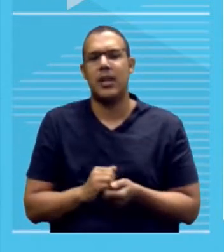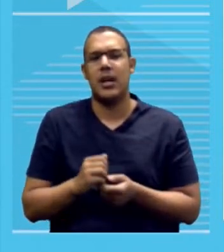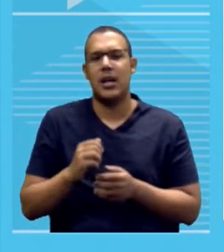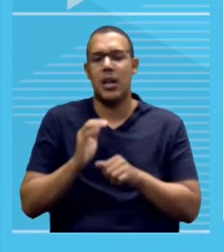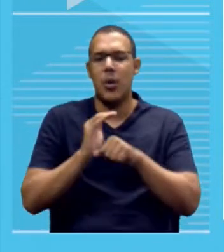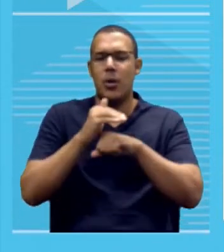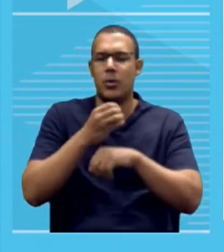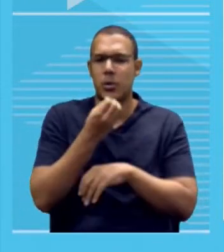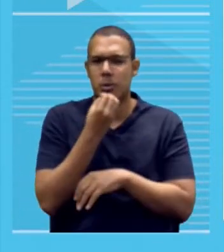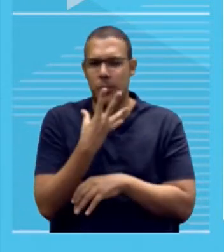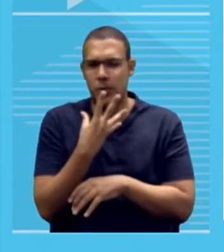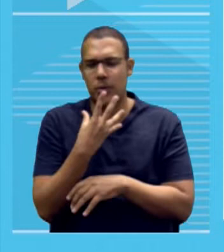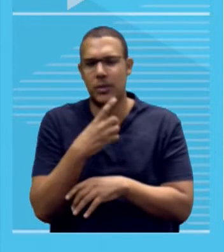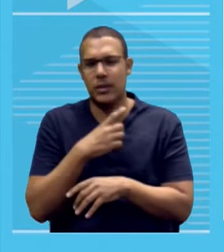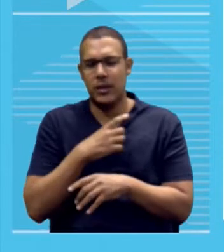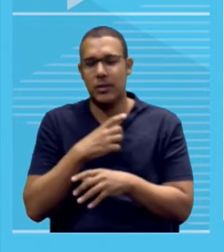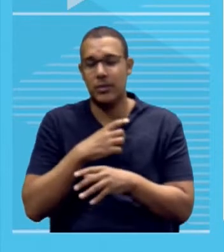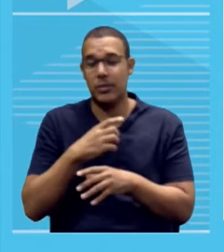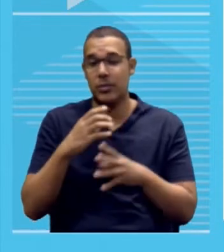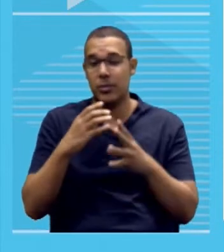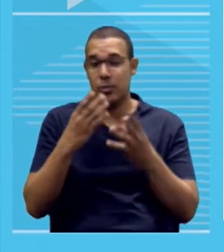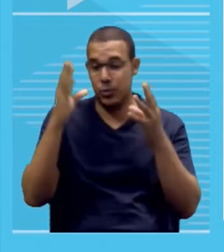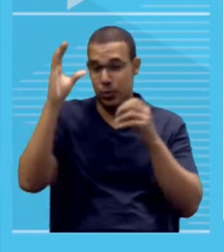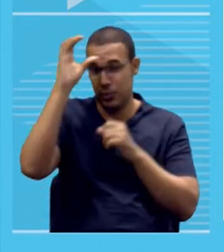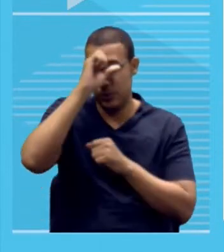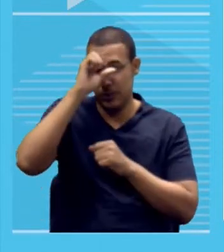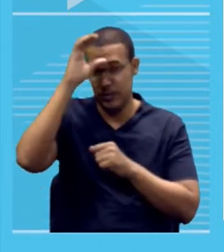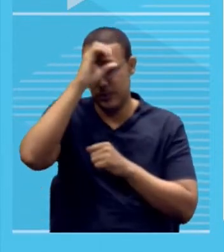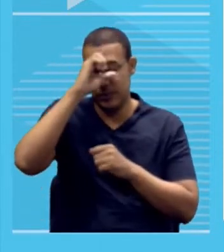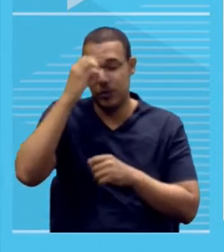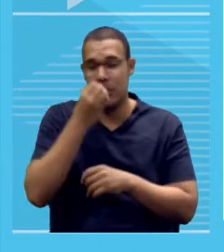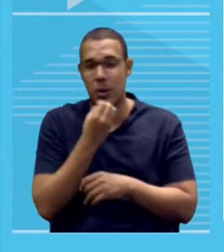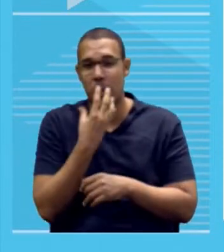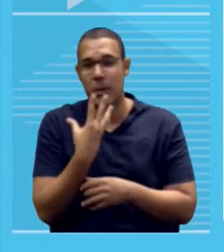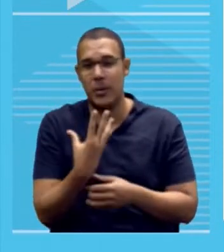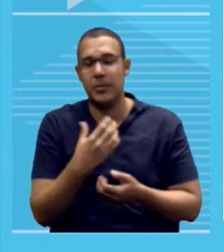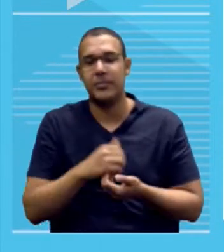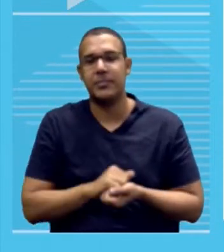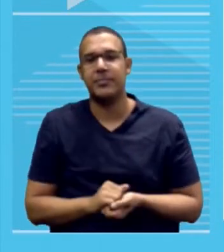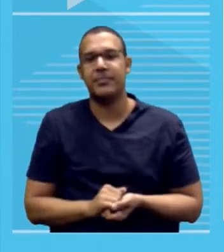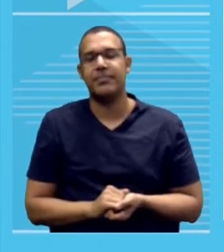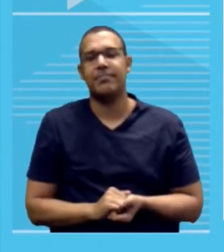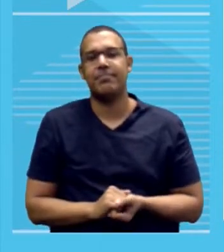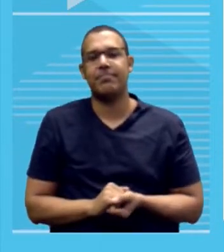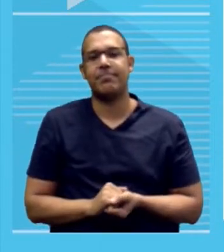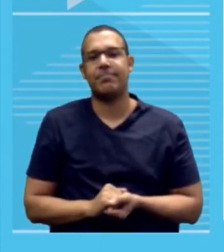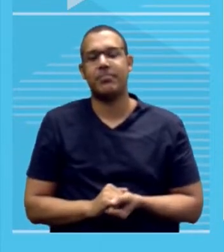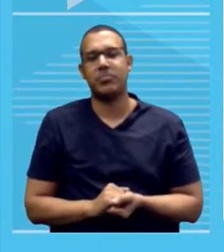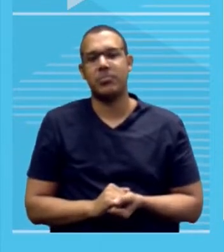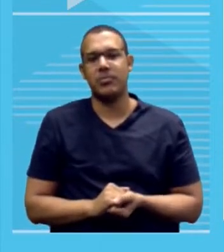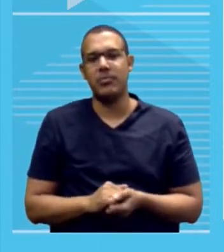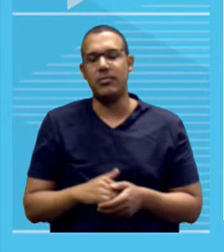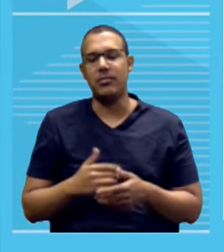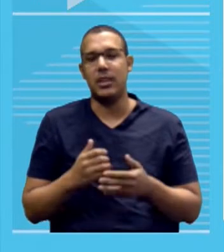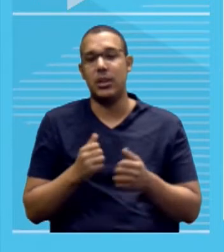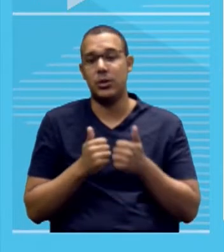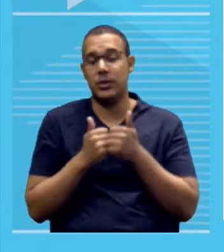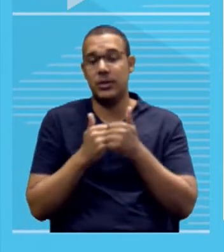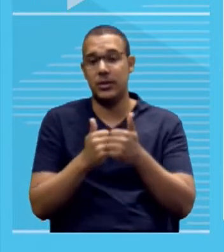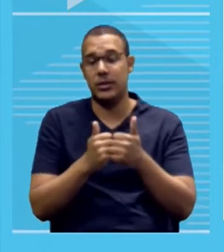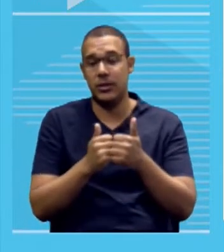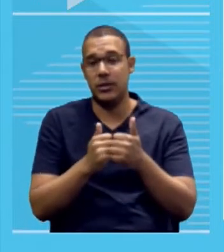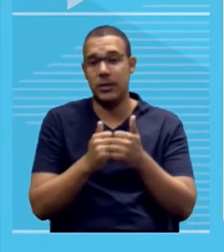agradável cheia de muita aprendizagem só coisa boa vamos que vamos então muito boa noite pessoal que nos acompanha